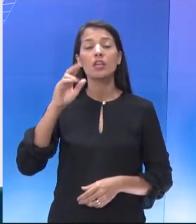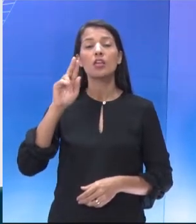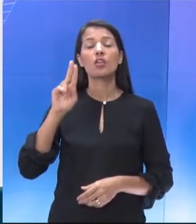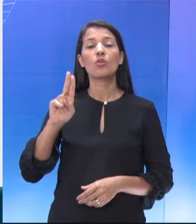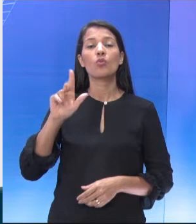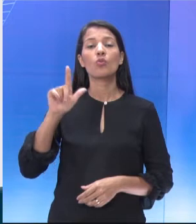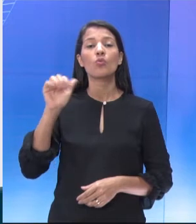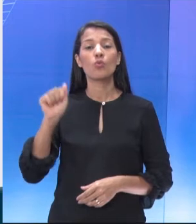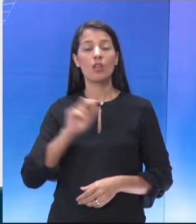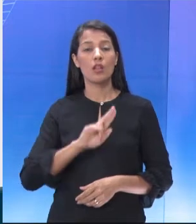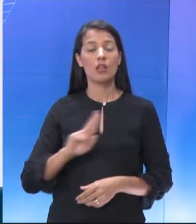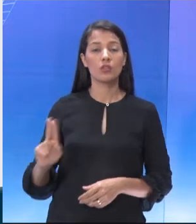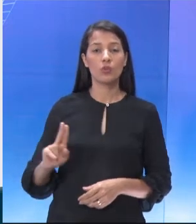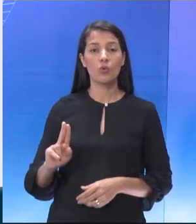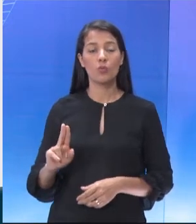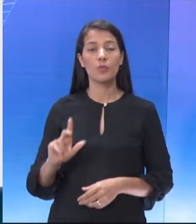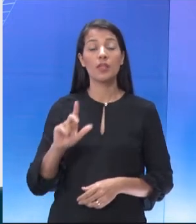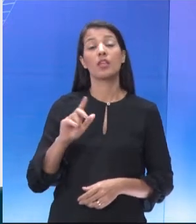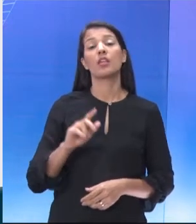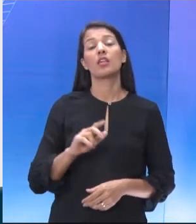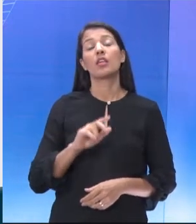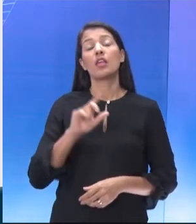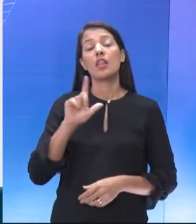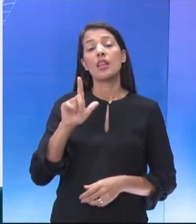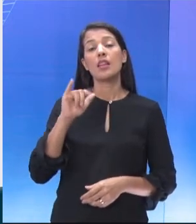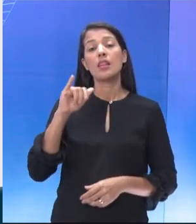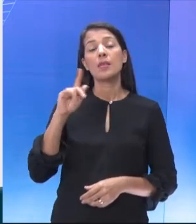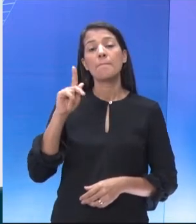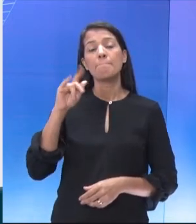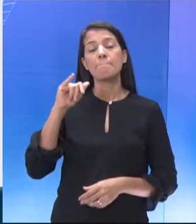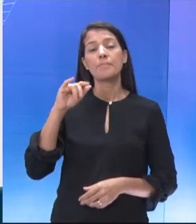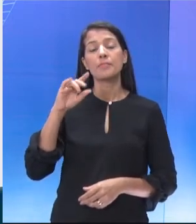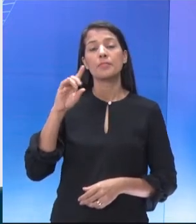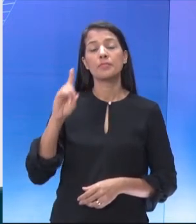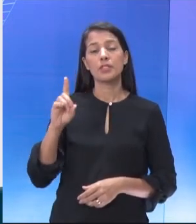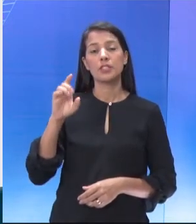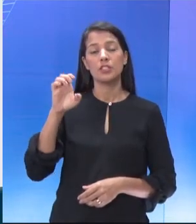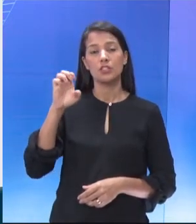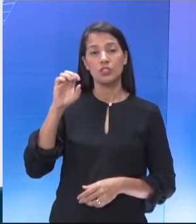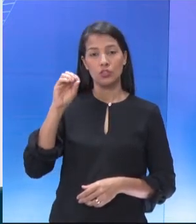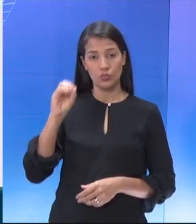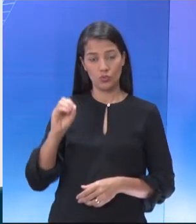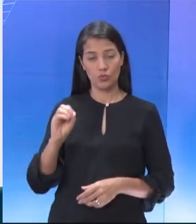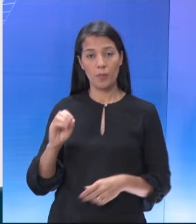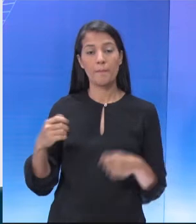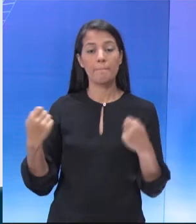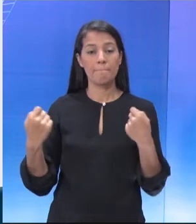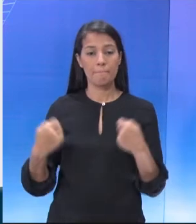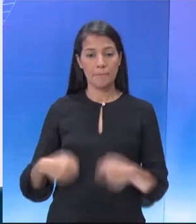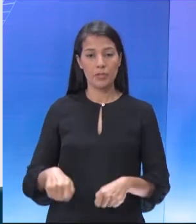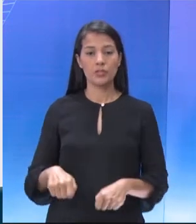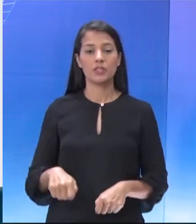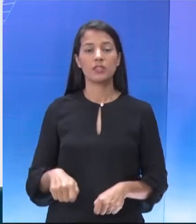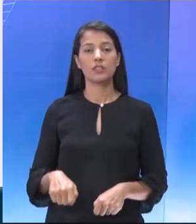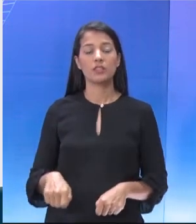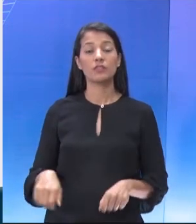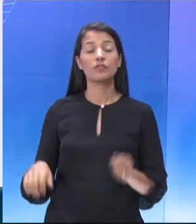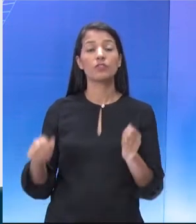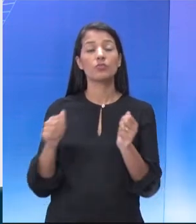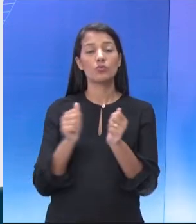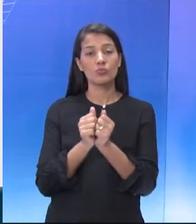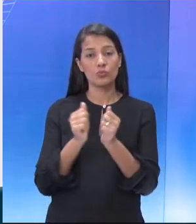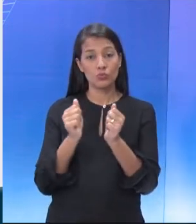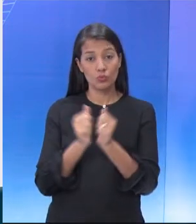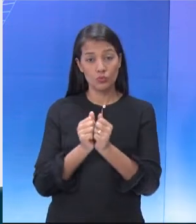carbono, oxigênio e hidrogênio. Lembrando que o oxigênio ele faz parte da constituição